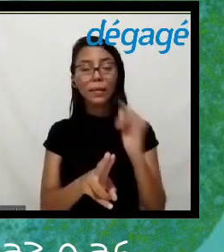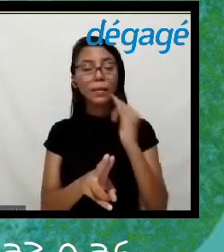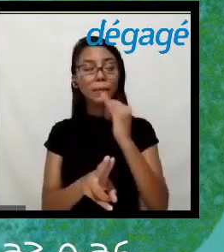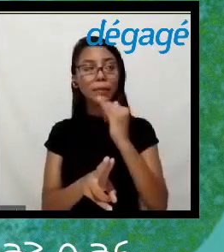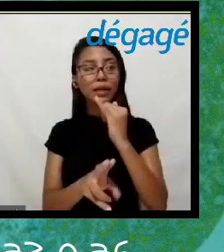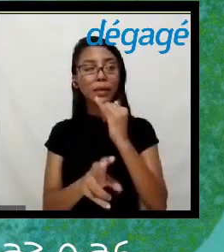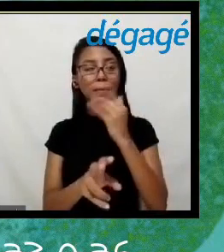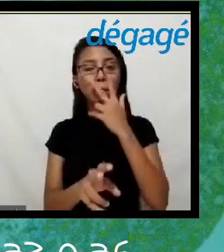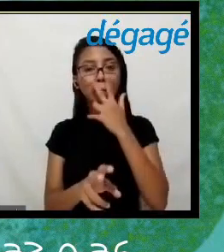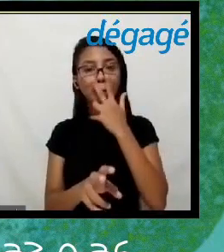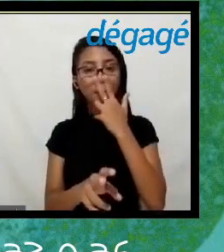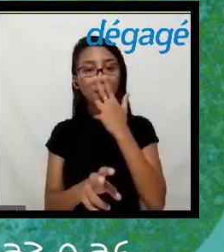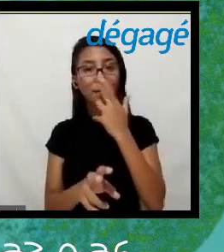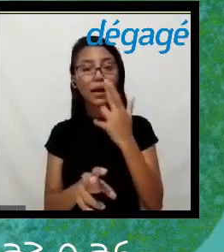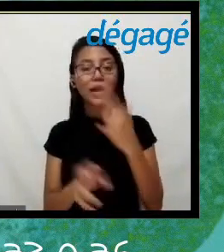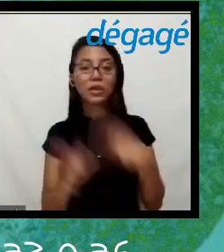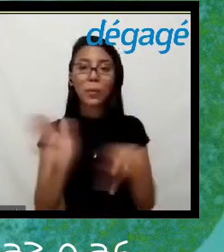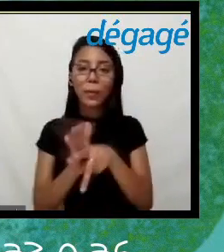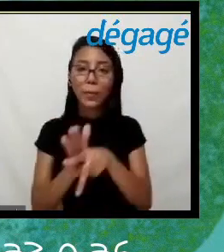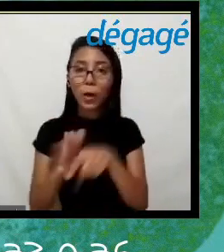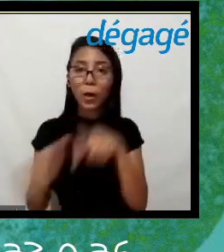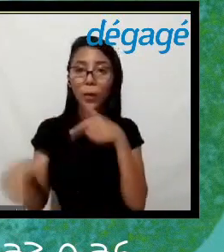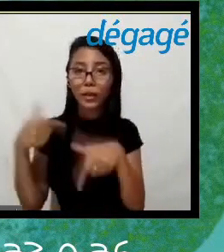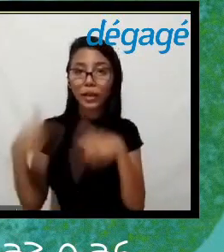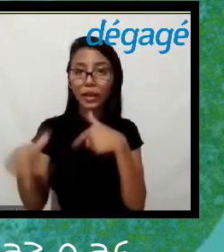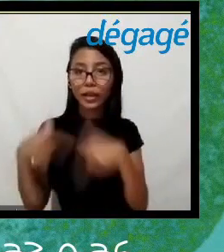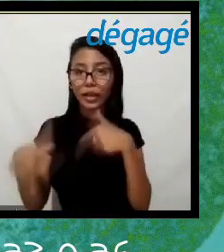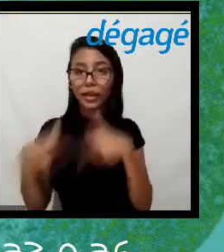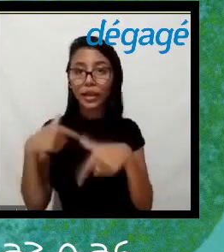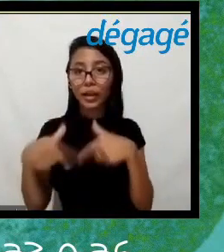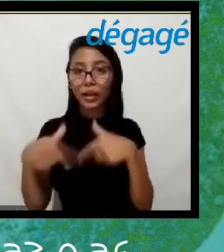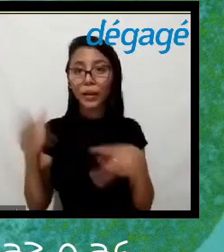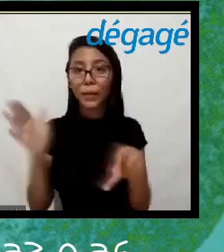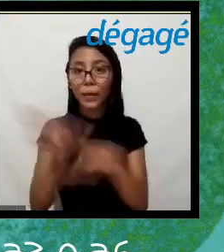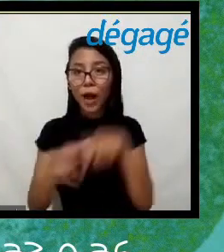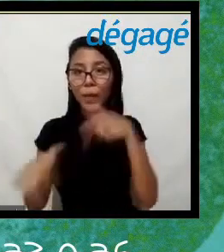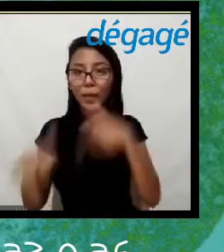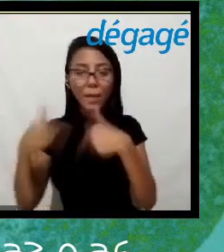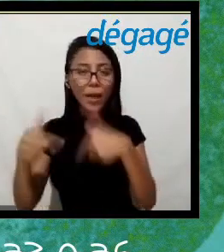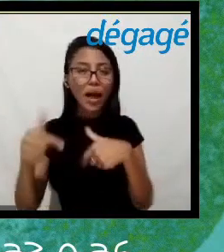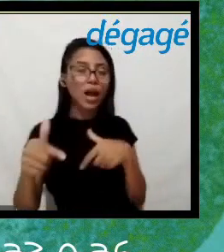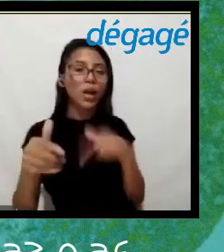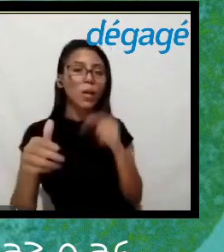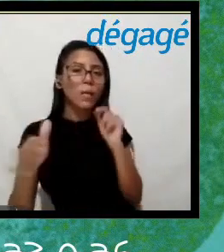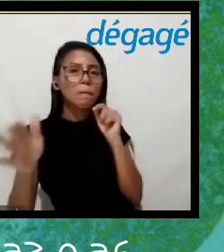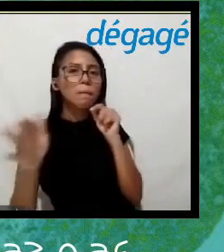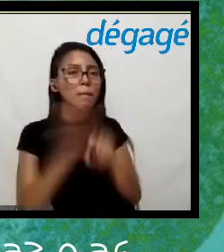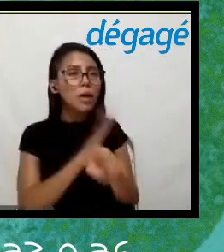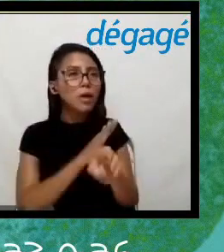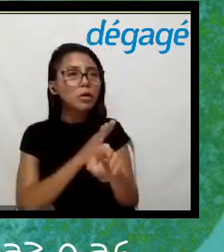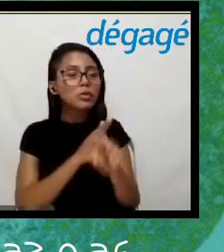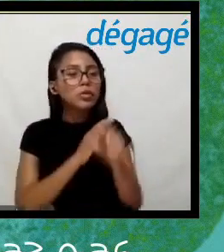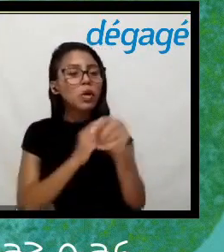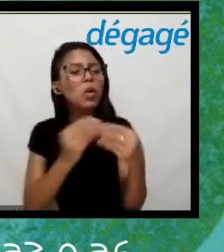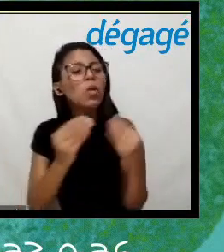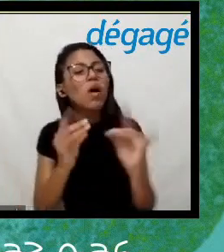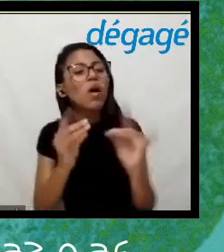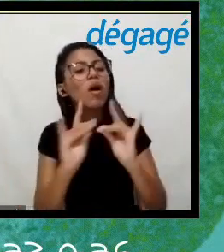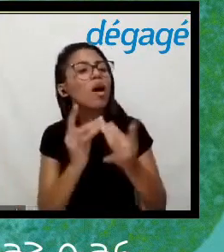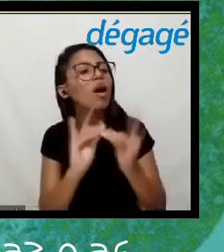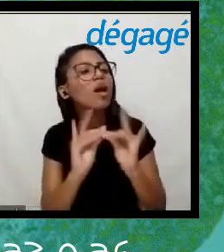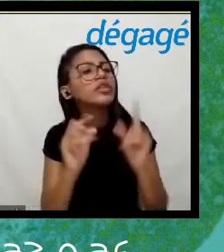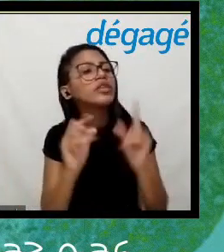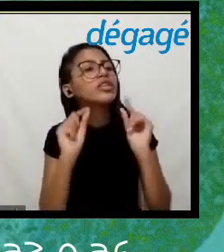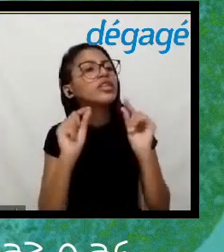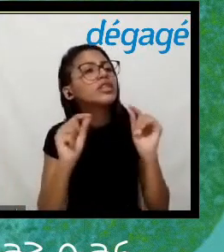com um dos funcionários da vigilância que veio me perguntar sobre que tipo de atividade nós estávamos desenvolvendo ali no campus, porque um aluno